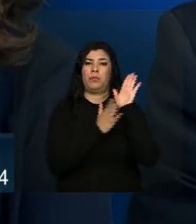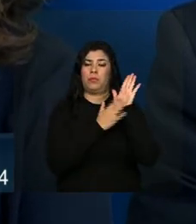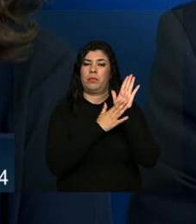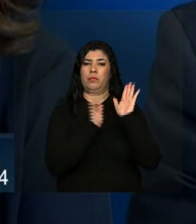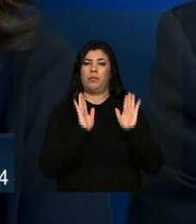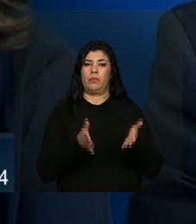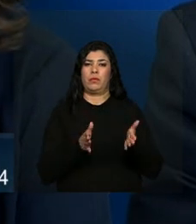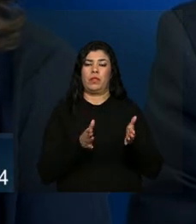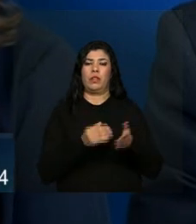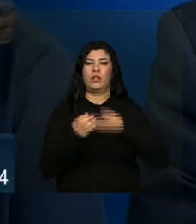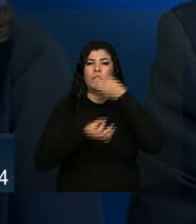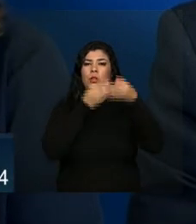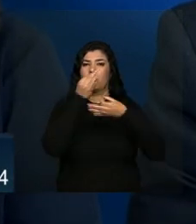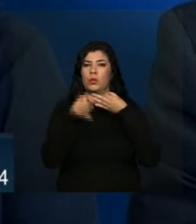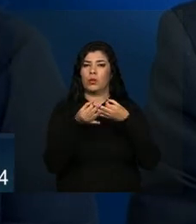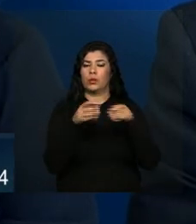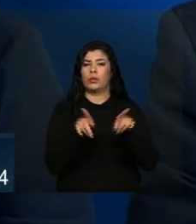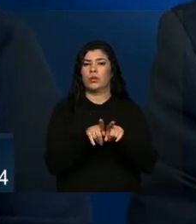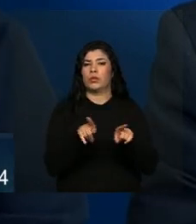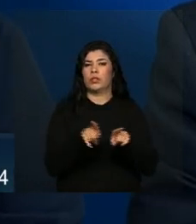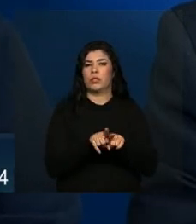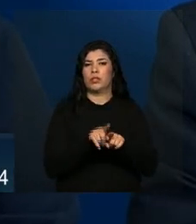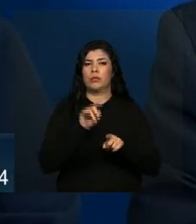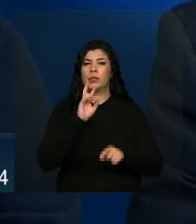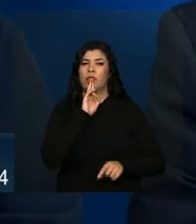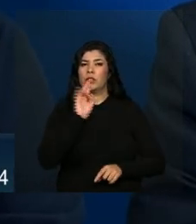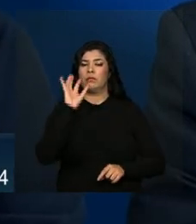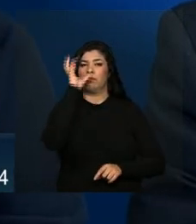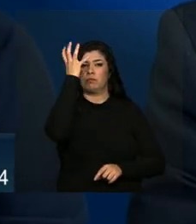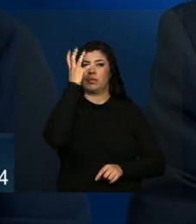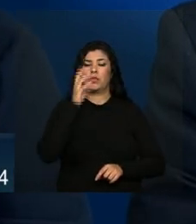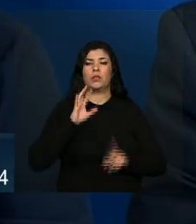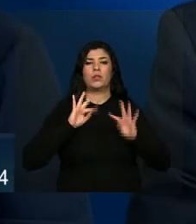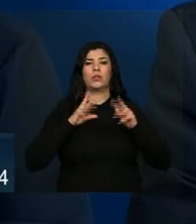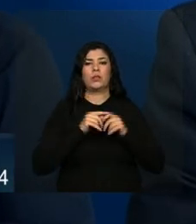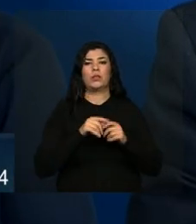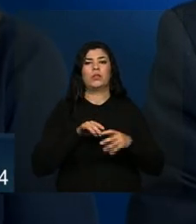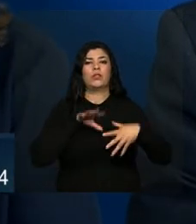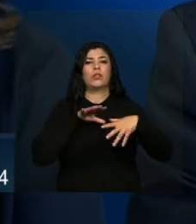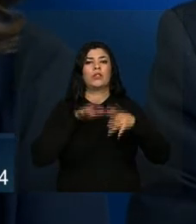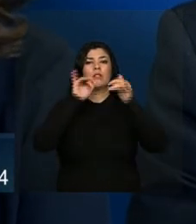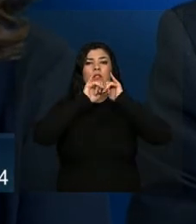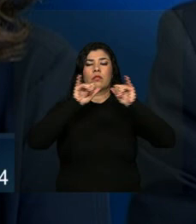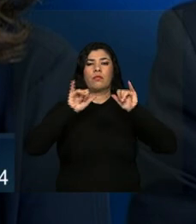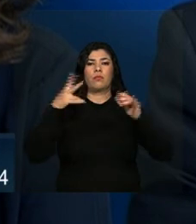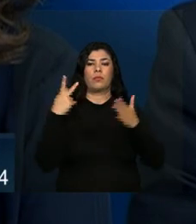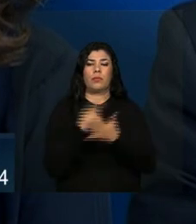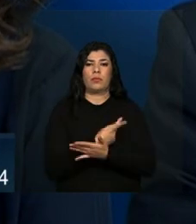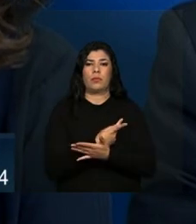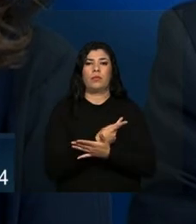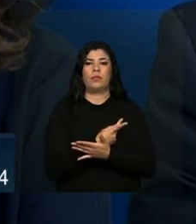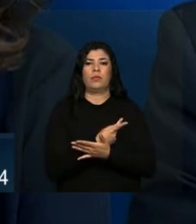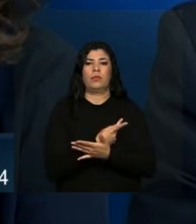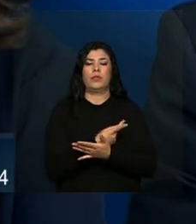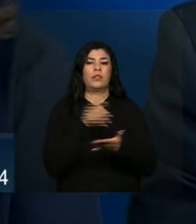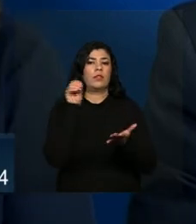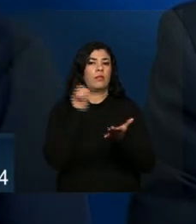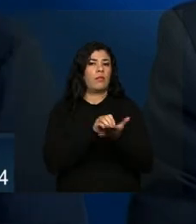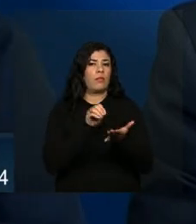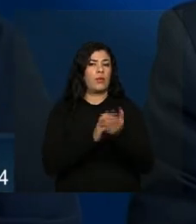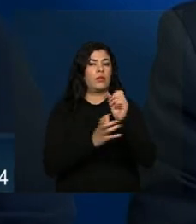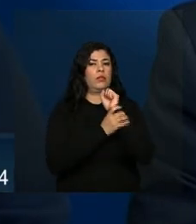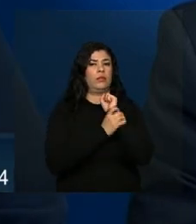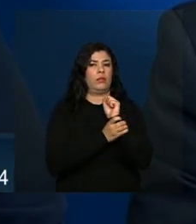propostas sugestões e resultados para que a informação sobre insegurança